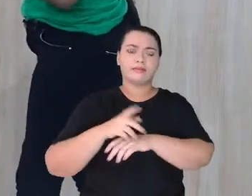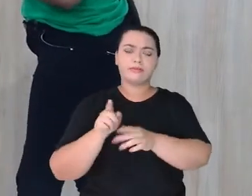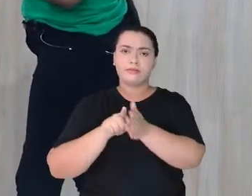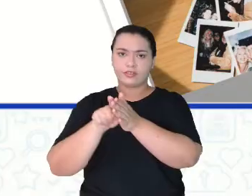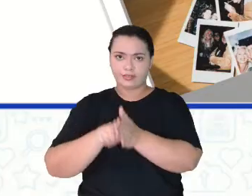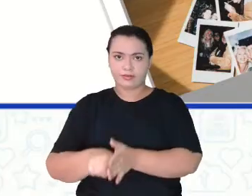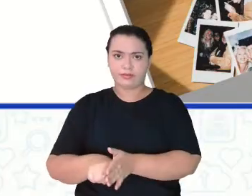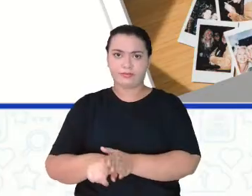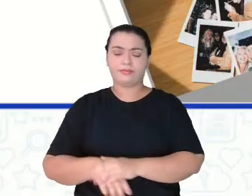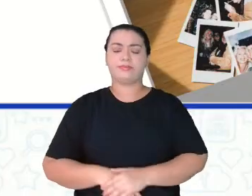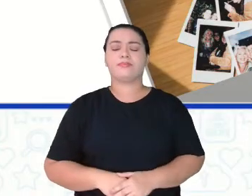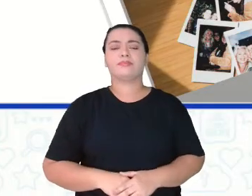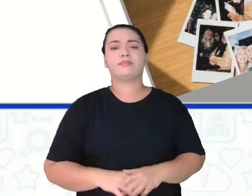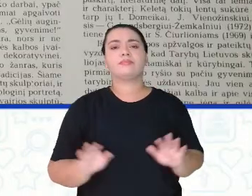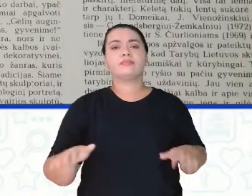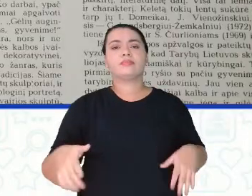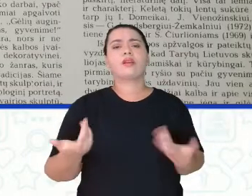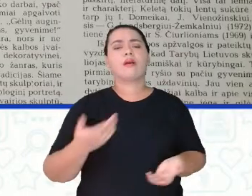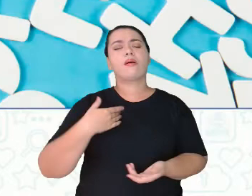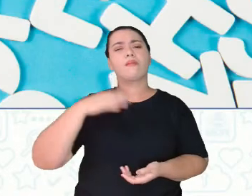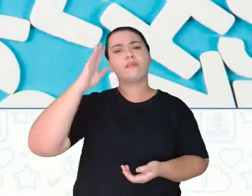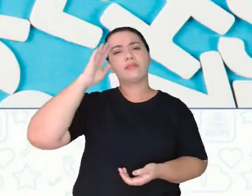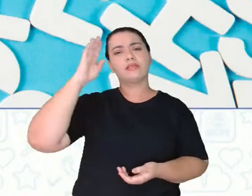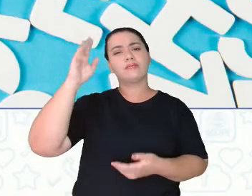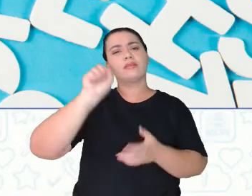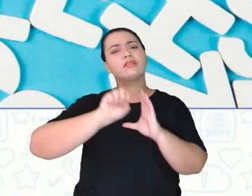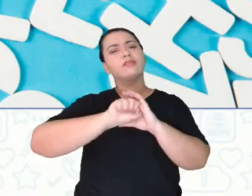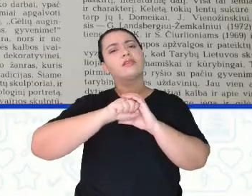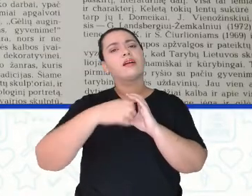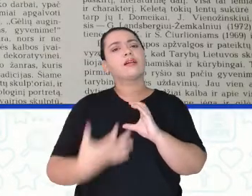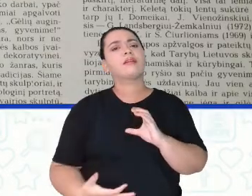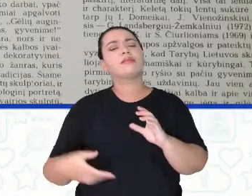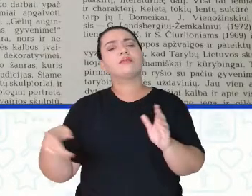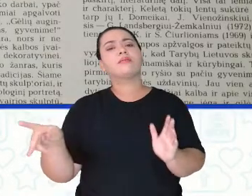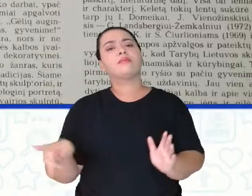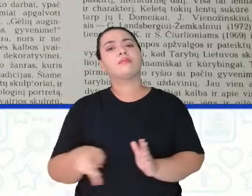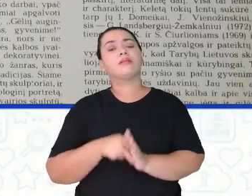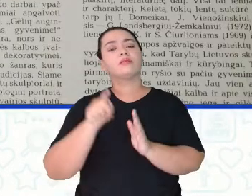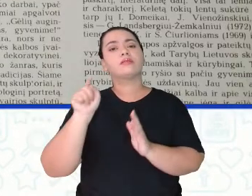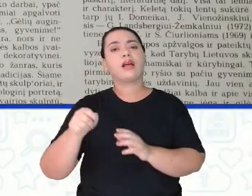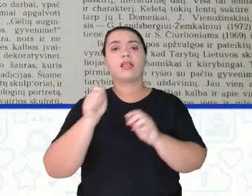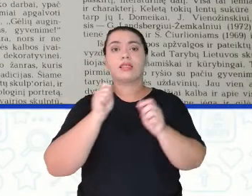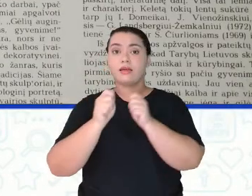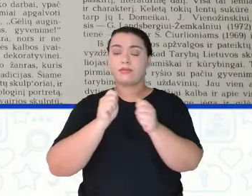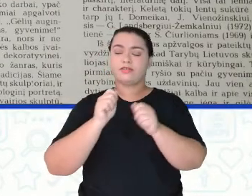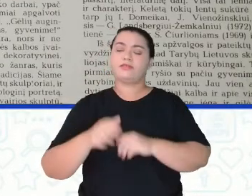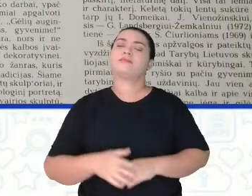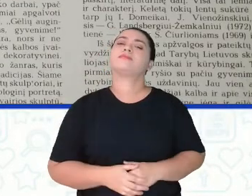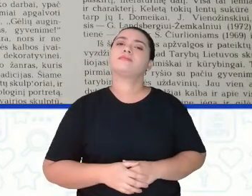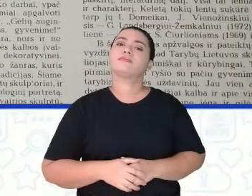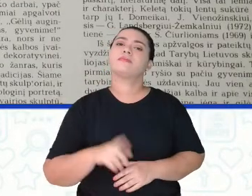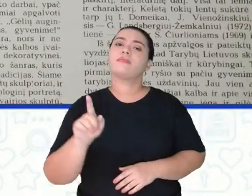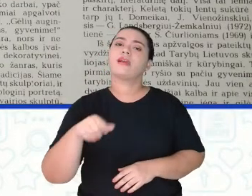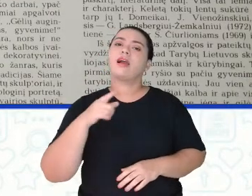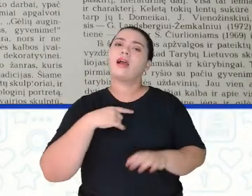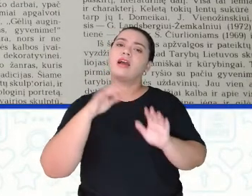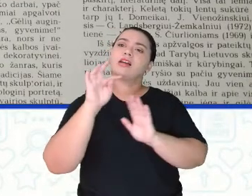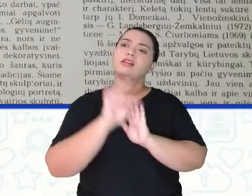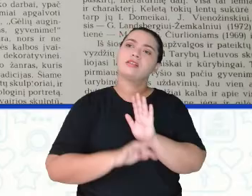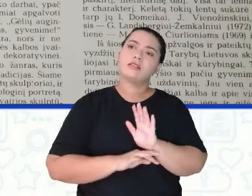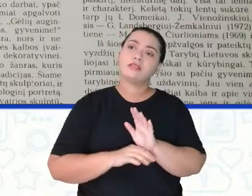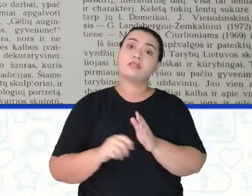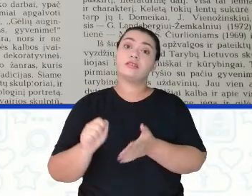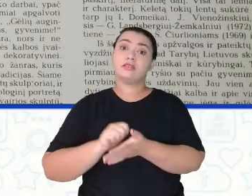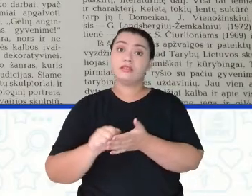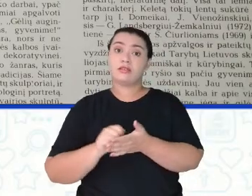pesquisa. Vamos dar uma olhadinha nas principais características da reportagem? Eu pulei aqui, vamos lá. A gente tem textos escritos em primeira